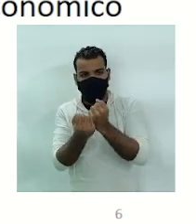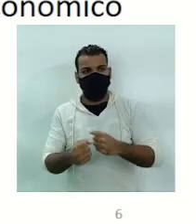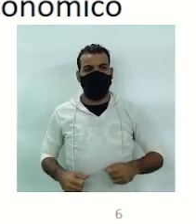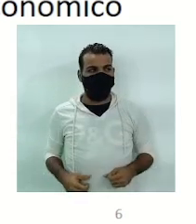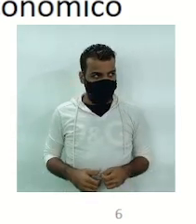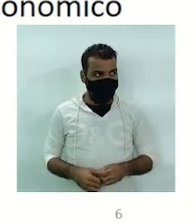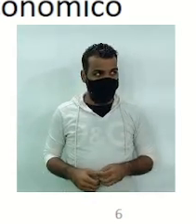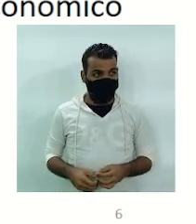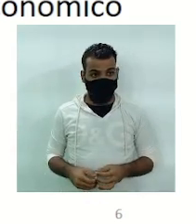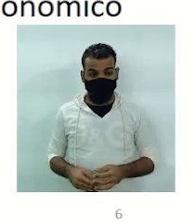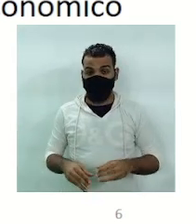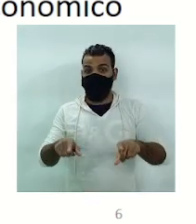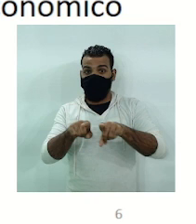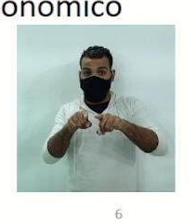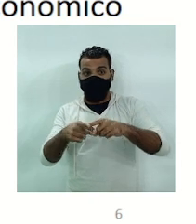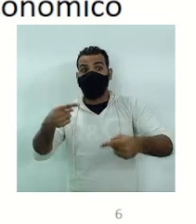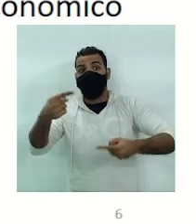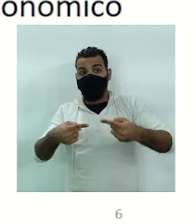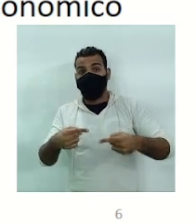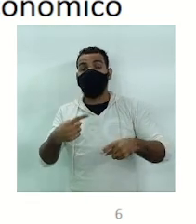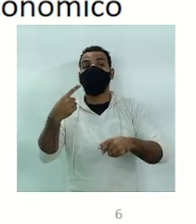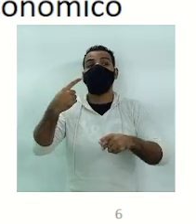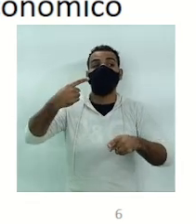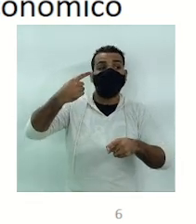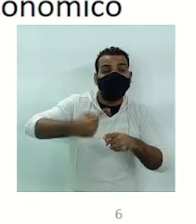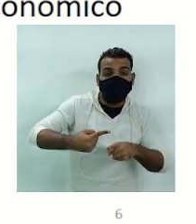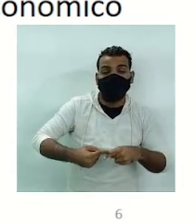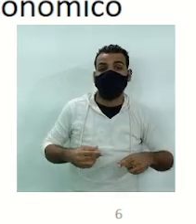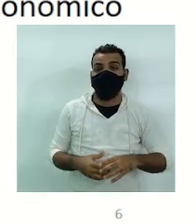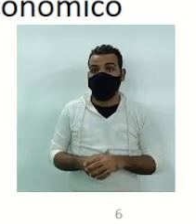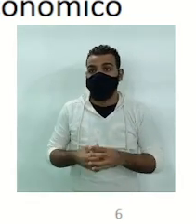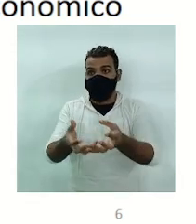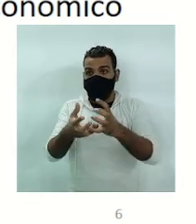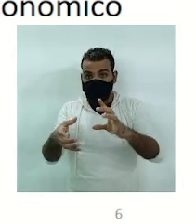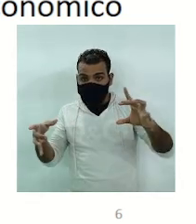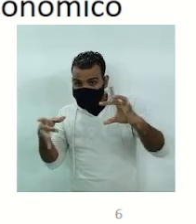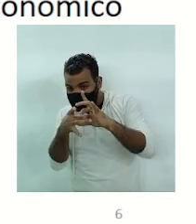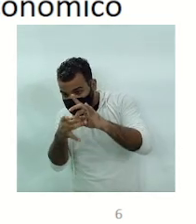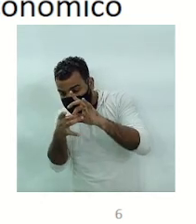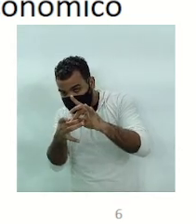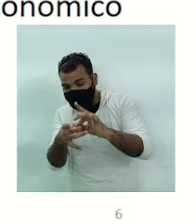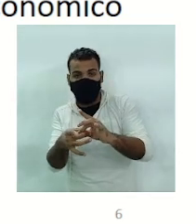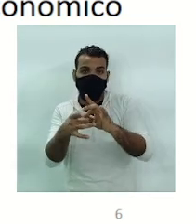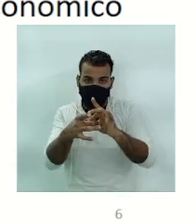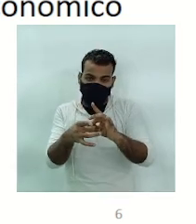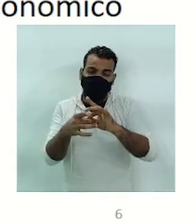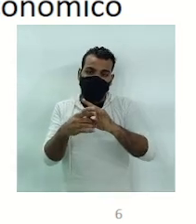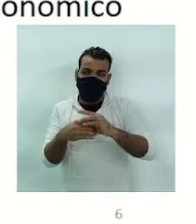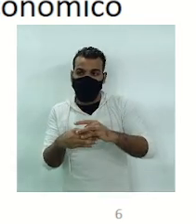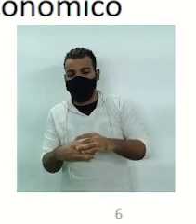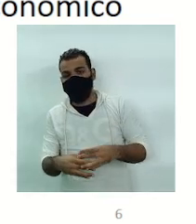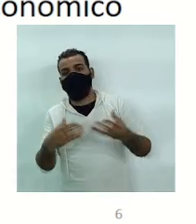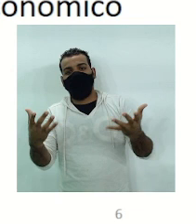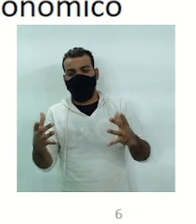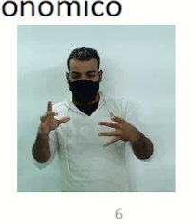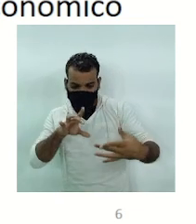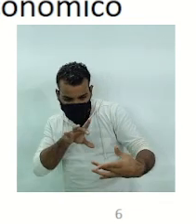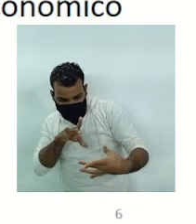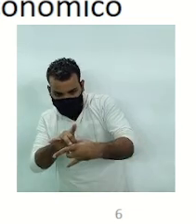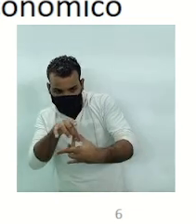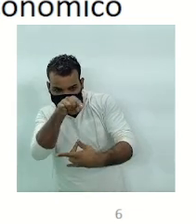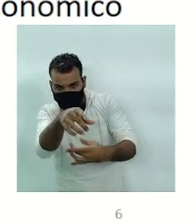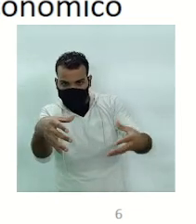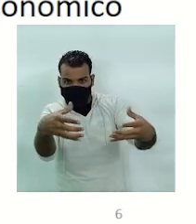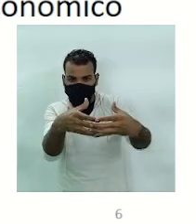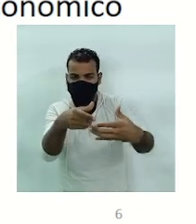e político, através da junção e de aliança, ou seja, com grupos étnicos